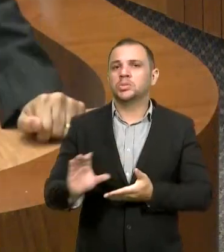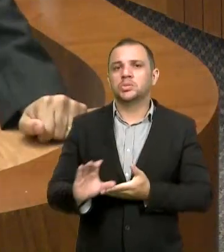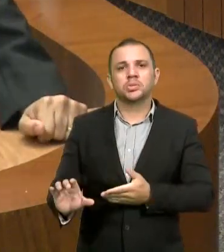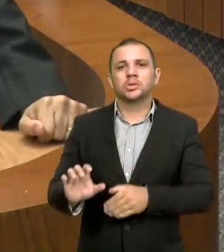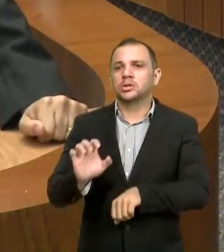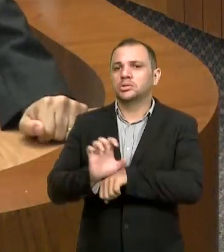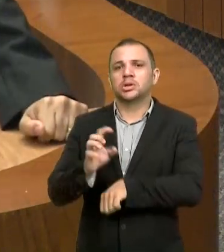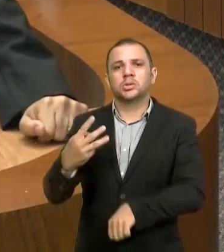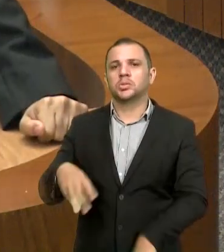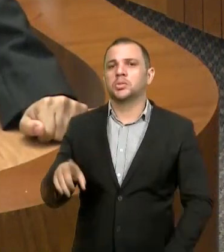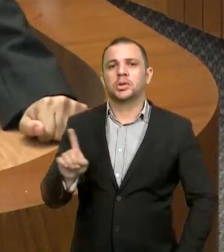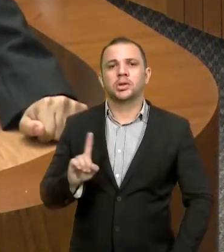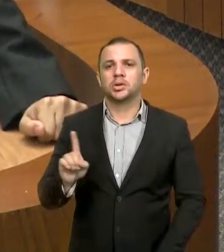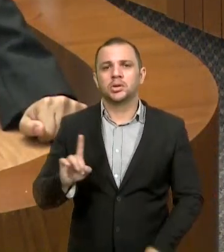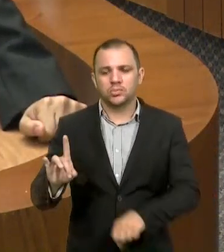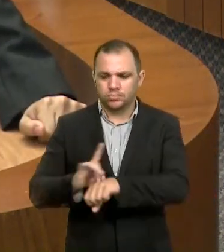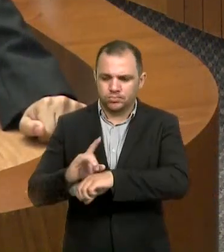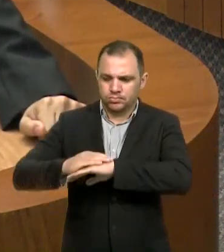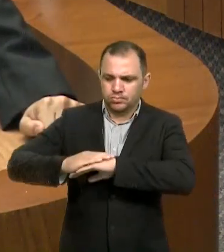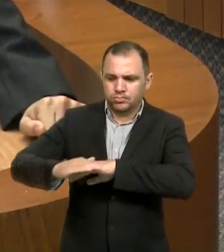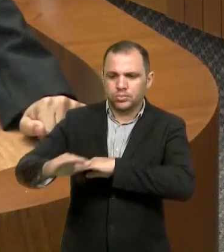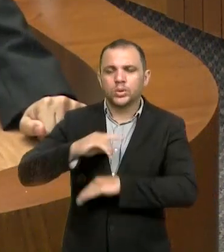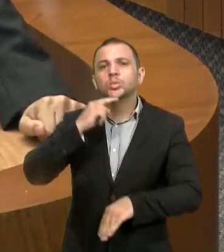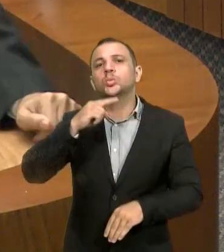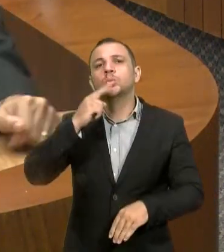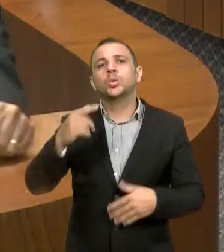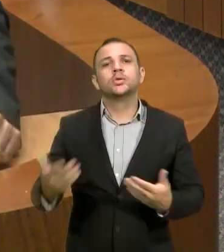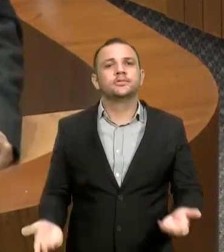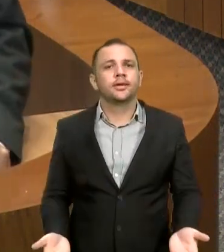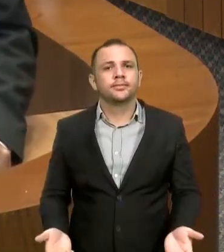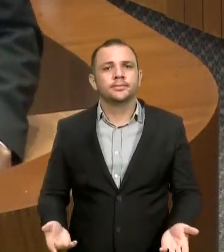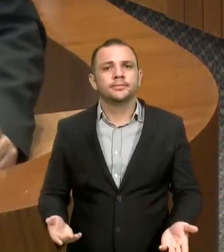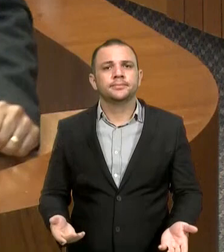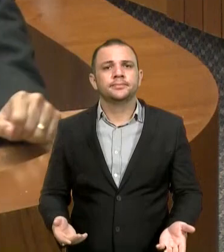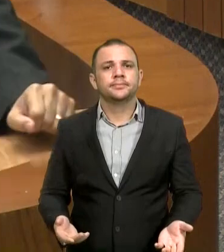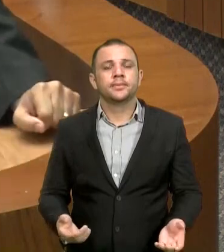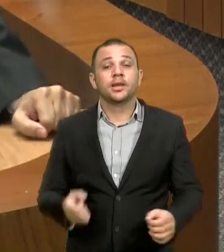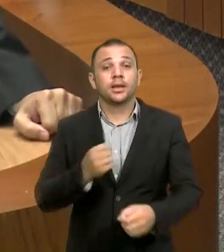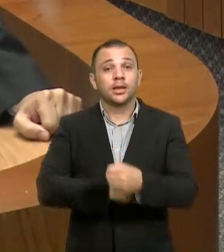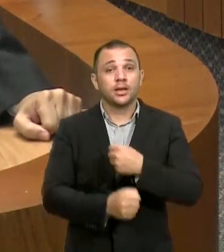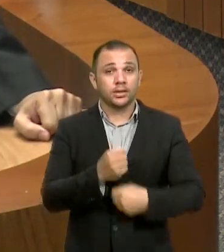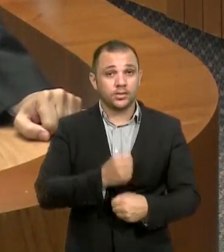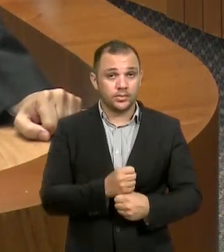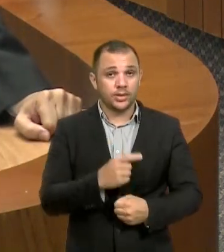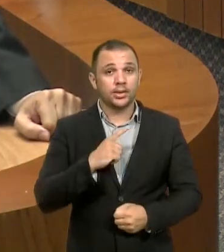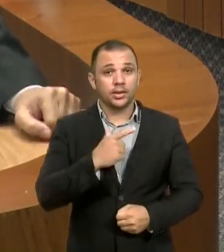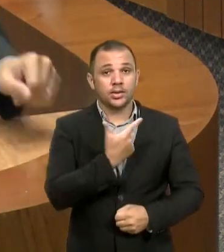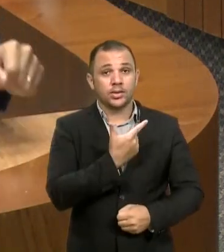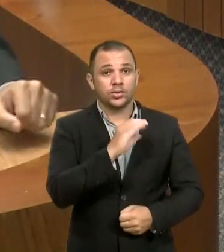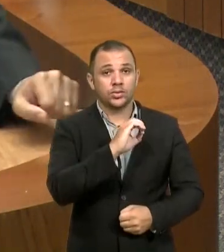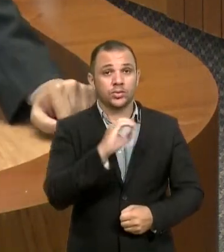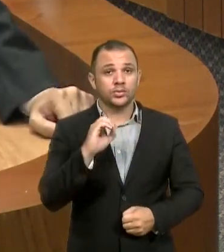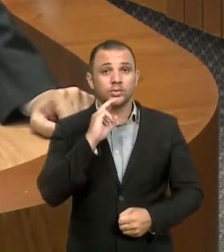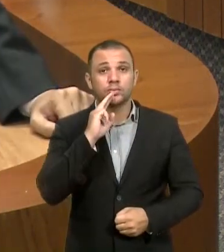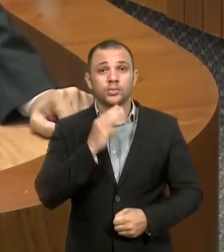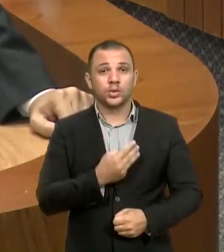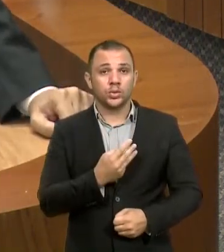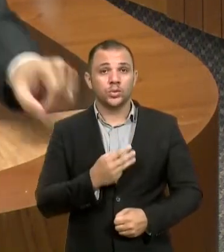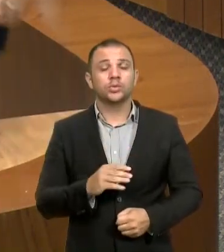Maranhão recapear sua malha viária. Ano passado, pouco mais de 200 milhões. Sabe para